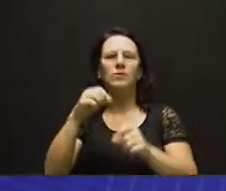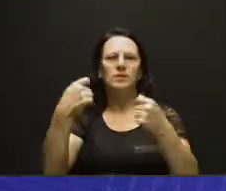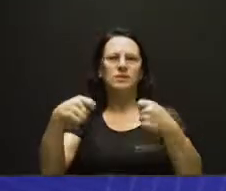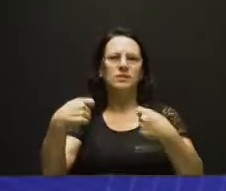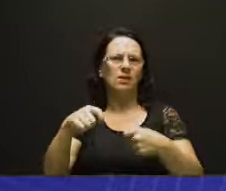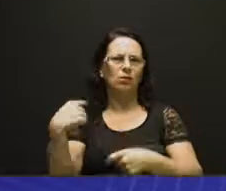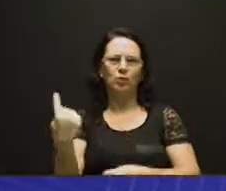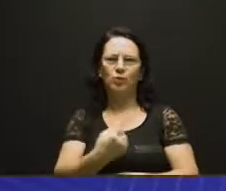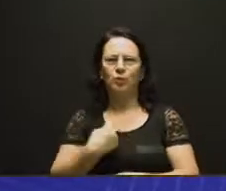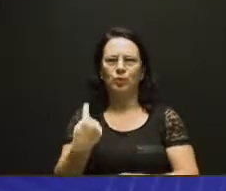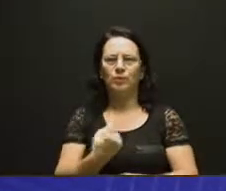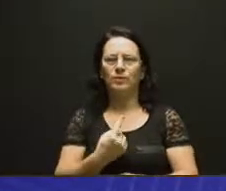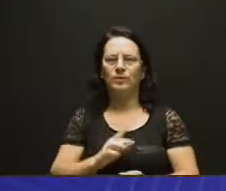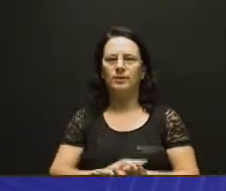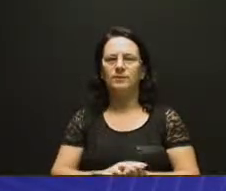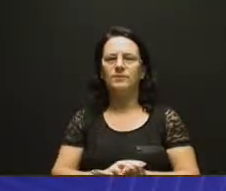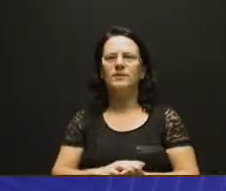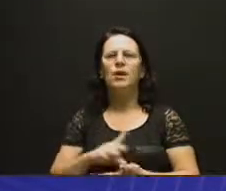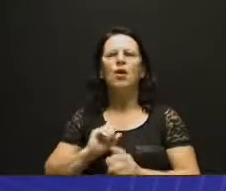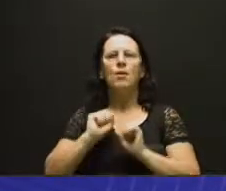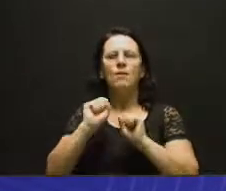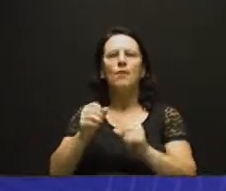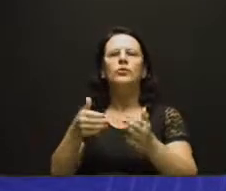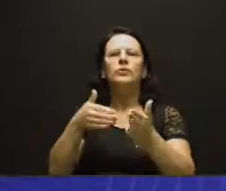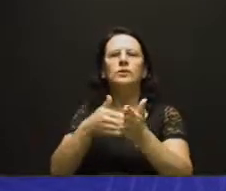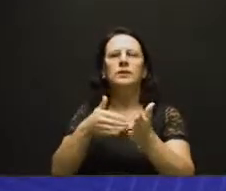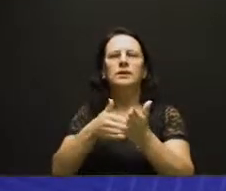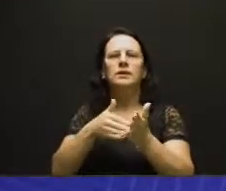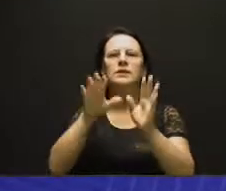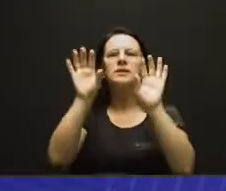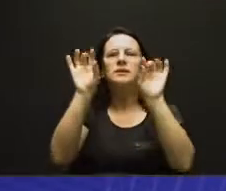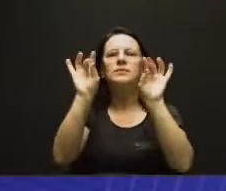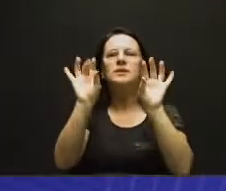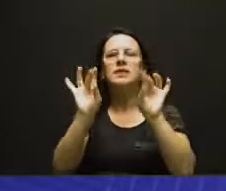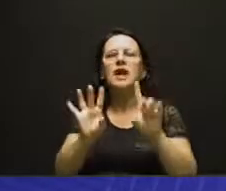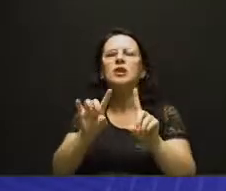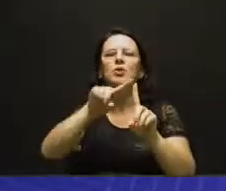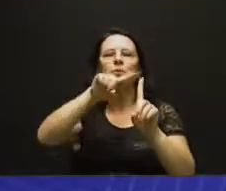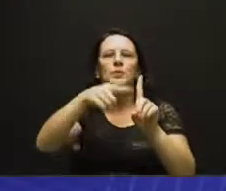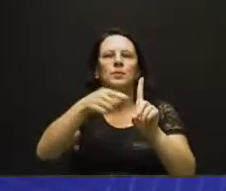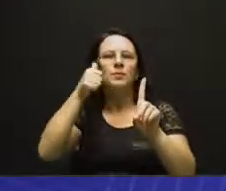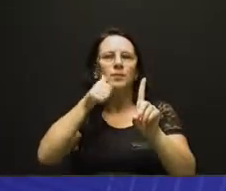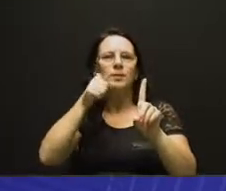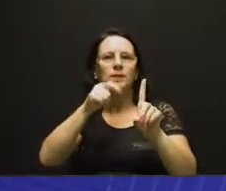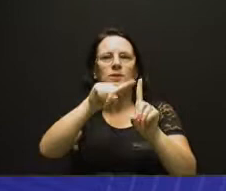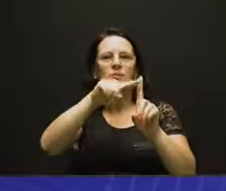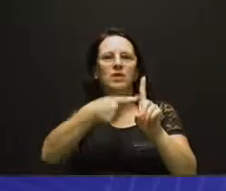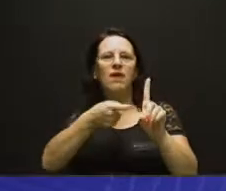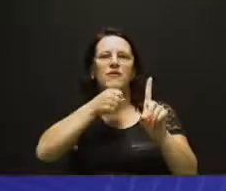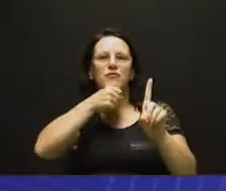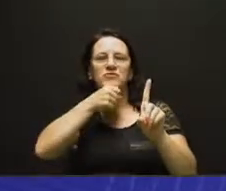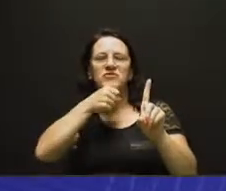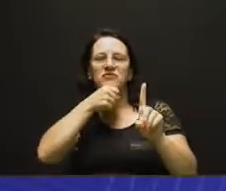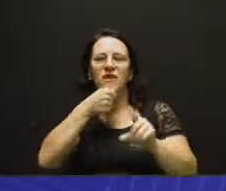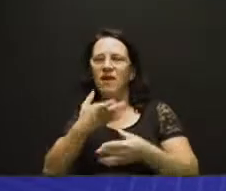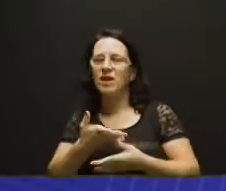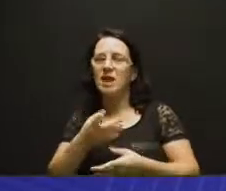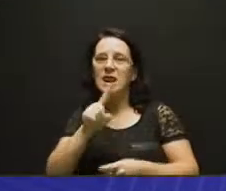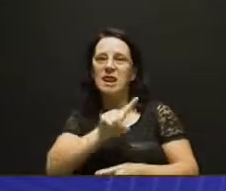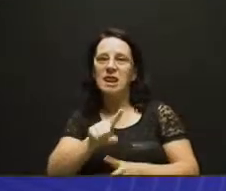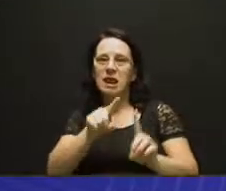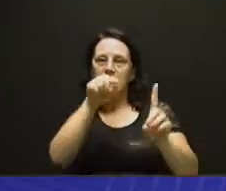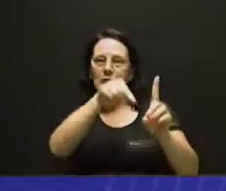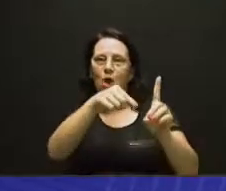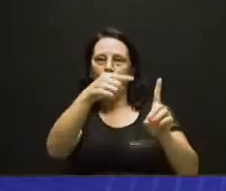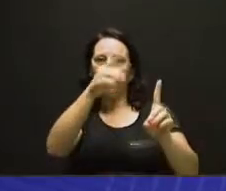é a gente pode restringir as necessidades especiais para gestantes alguns idosos mas não para a pessoa com